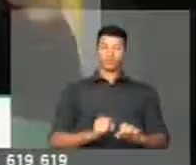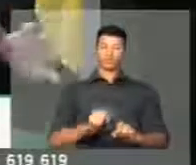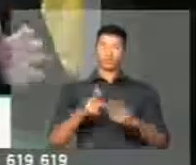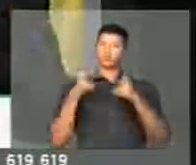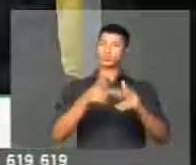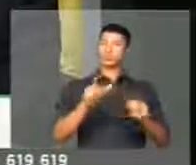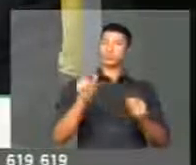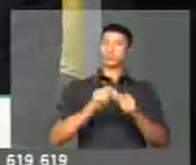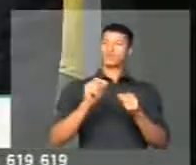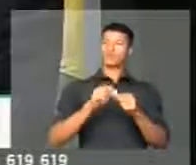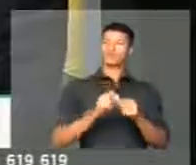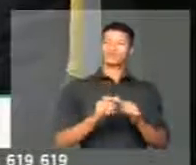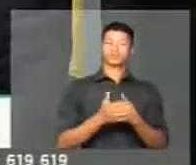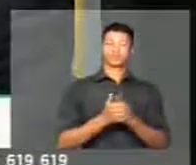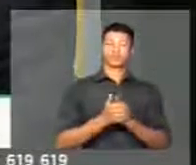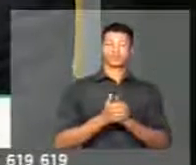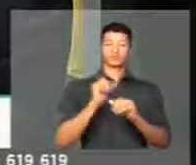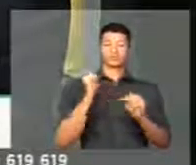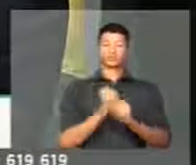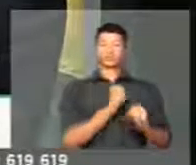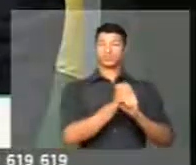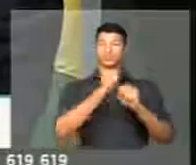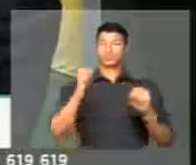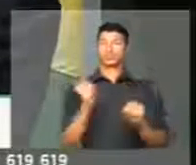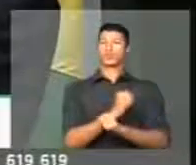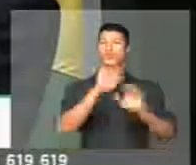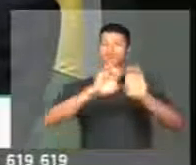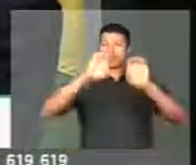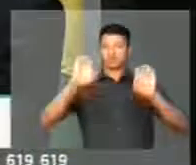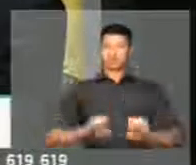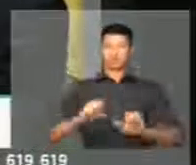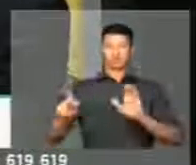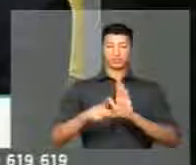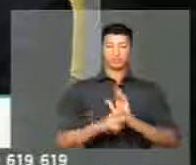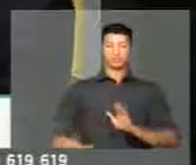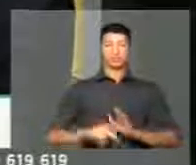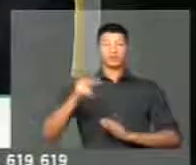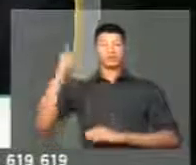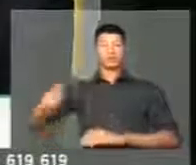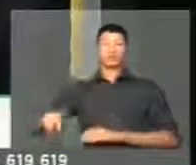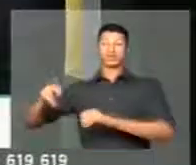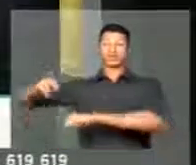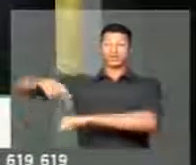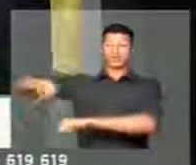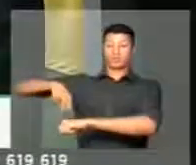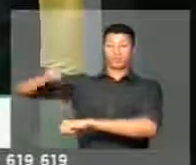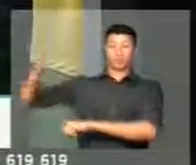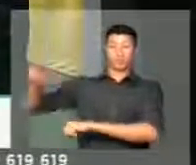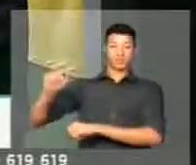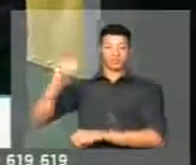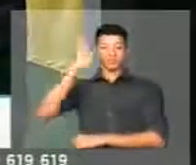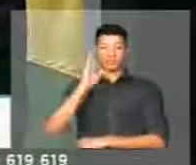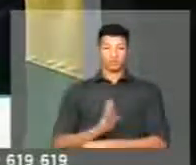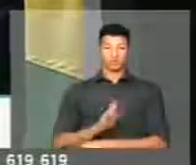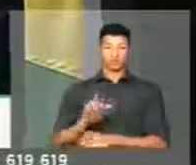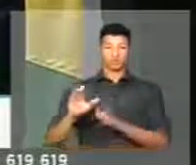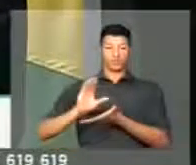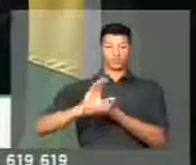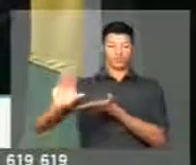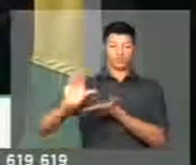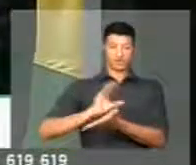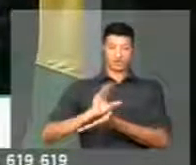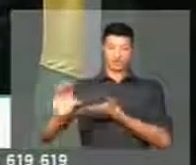como fizeram, construir as obras de infraestrutura naqueles países que o Brasil